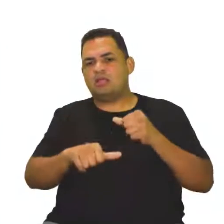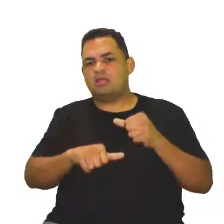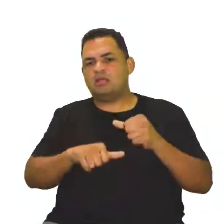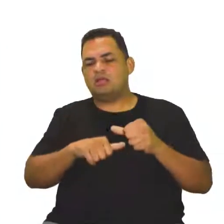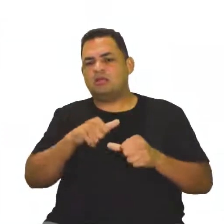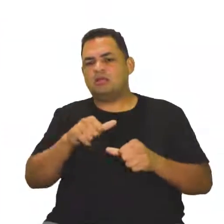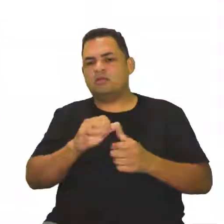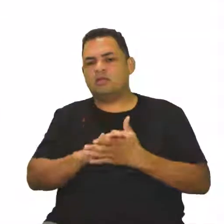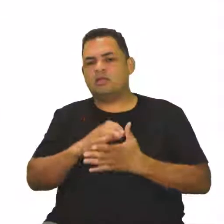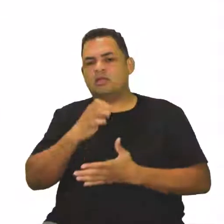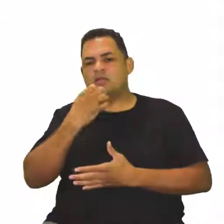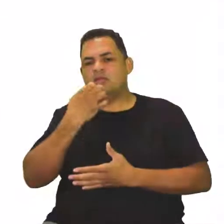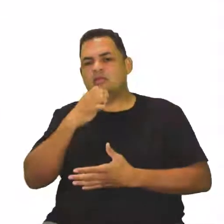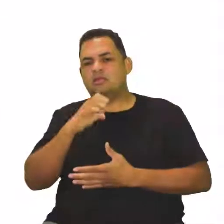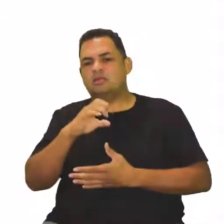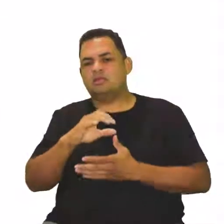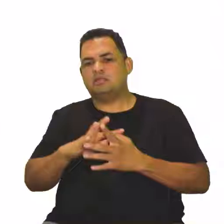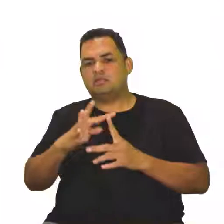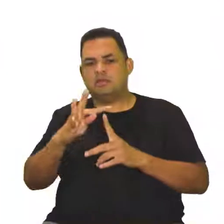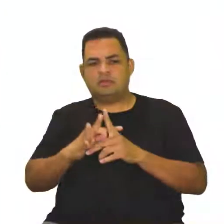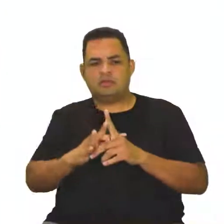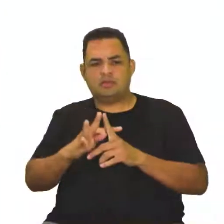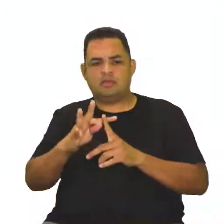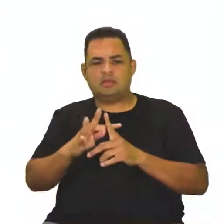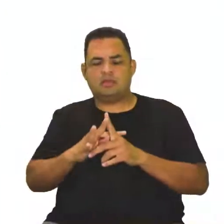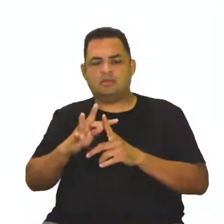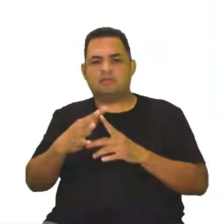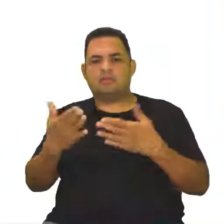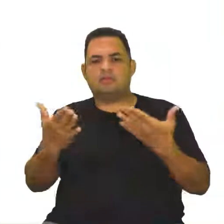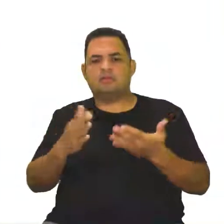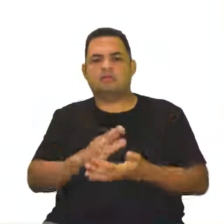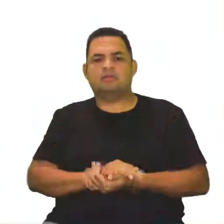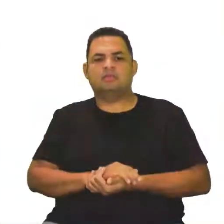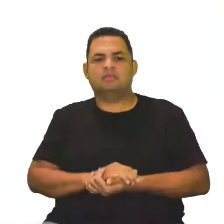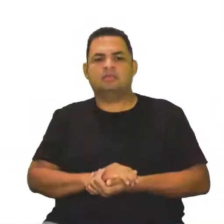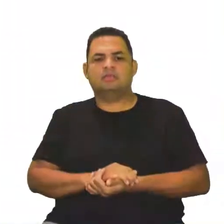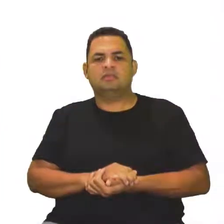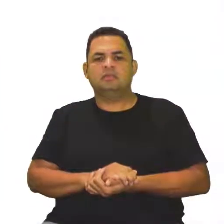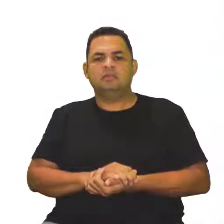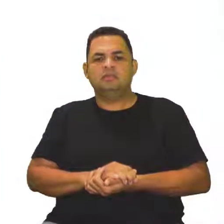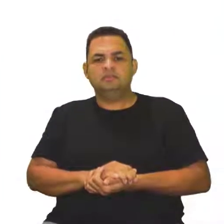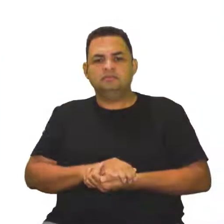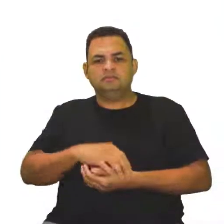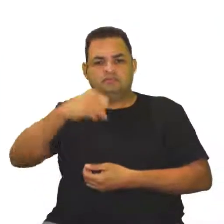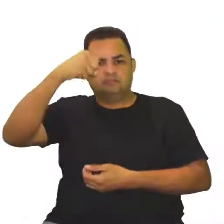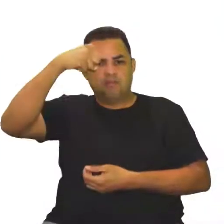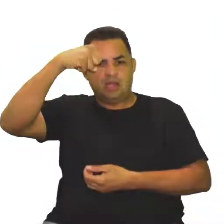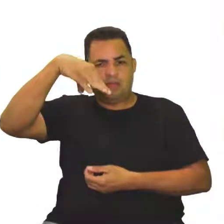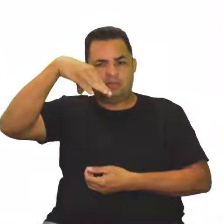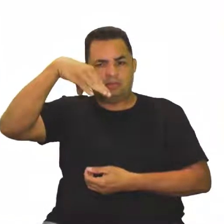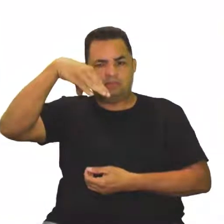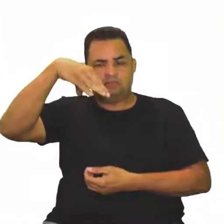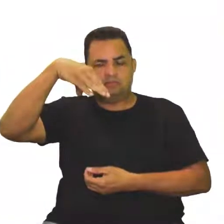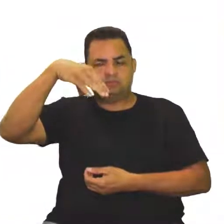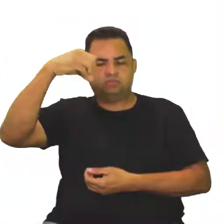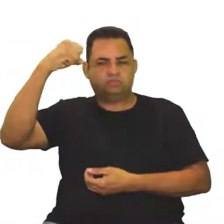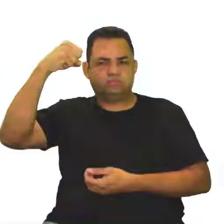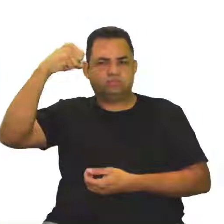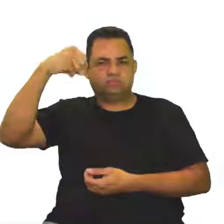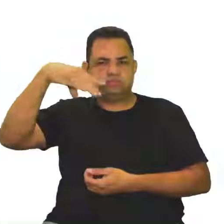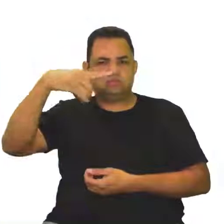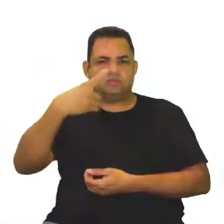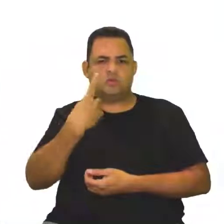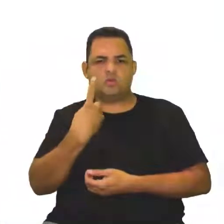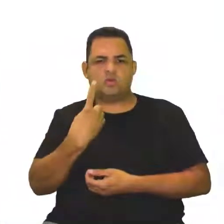para aquecer a água. Outro exemplo aqui, ó, uma lâmpada incandescente que em 1